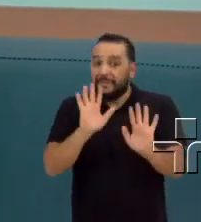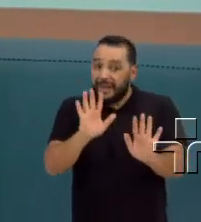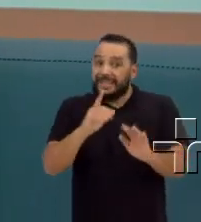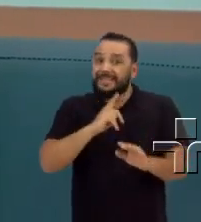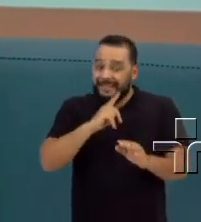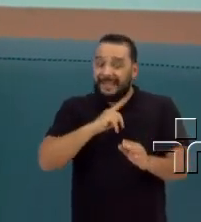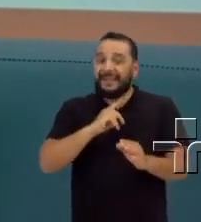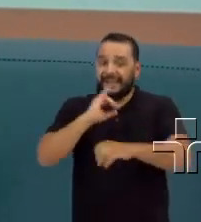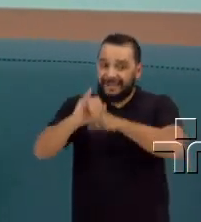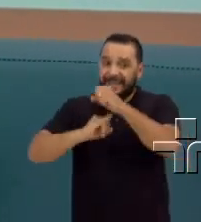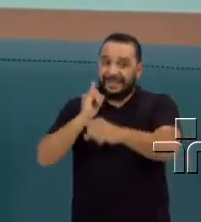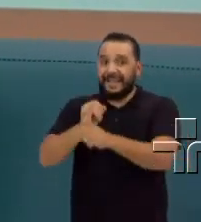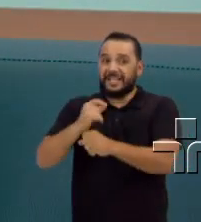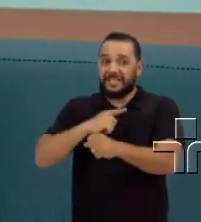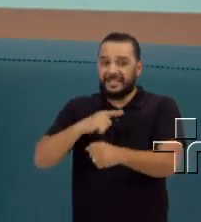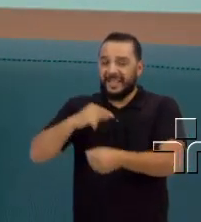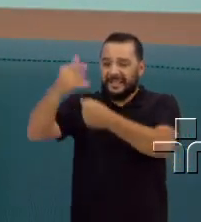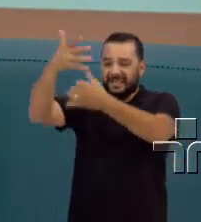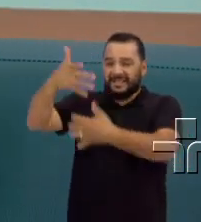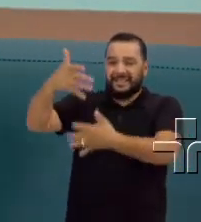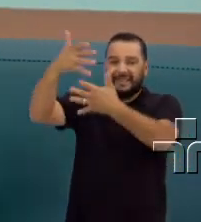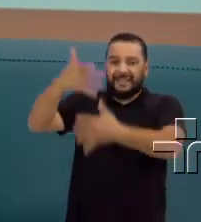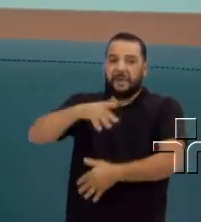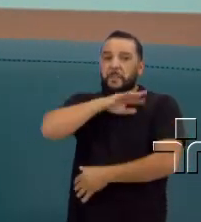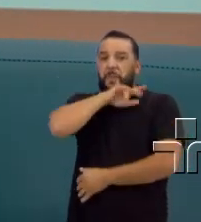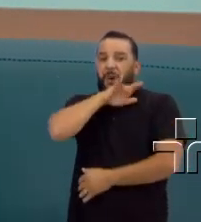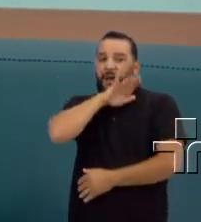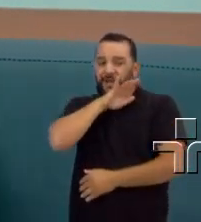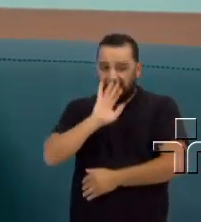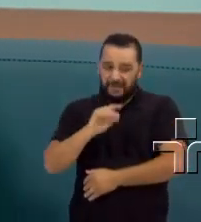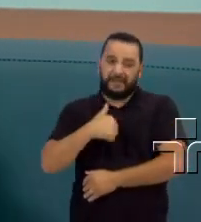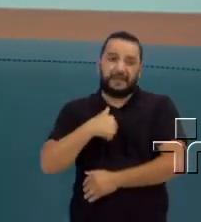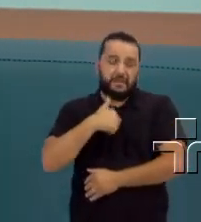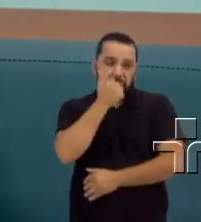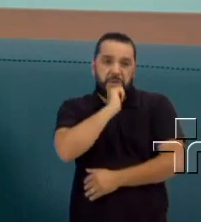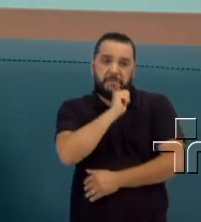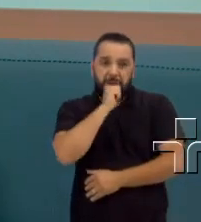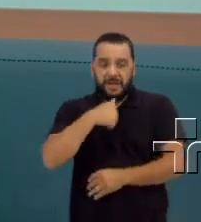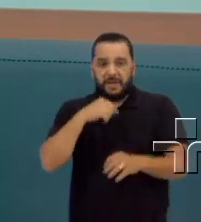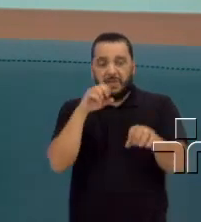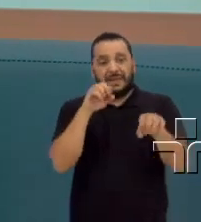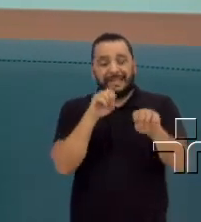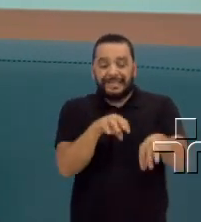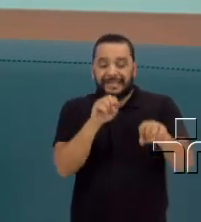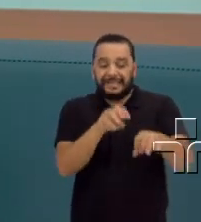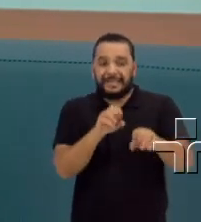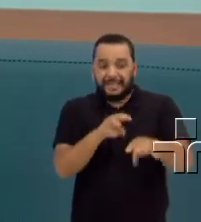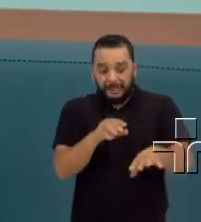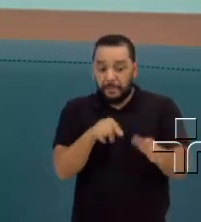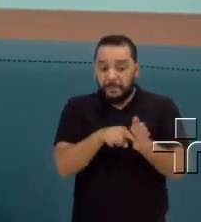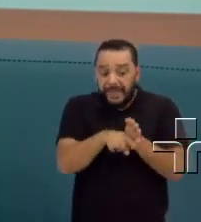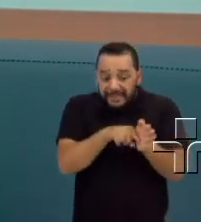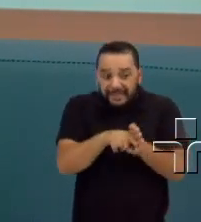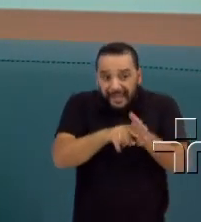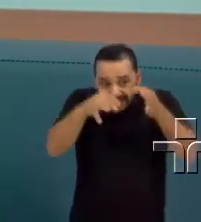eu penso assim, como mãe, a gente ensina a pesquisar, né? Dentro da pesquisa, essa informação eu vou usar, não vou usar, e aí isso é uma